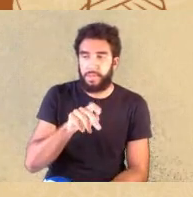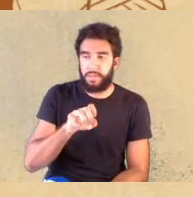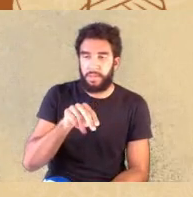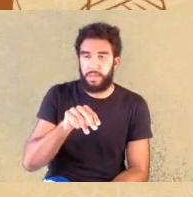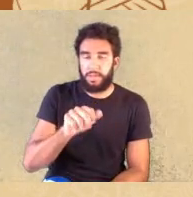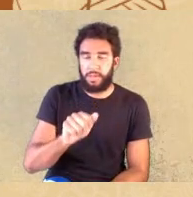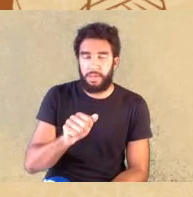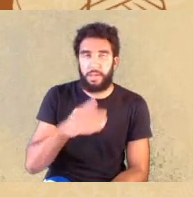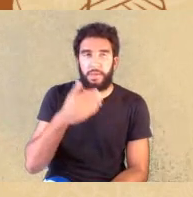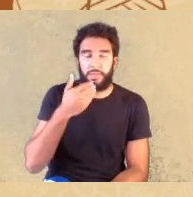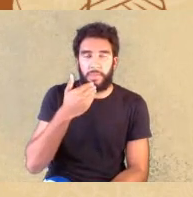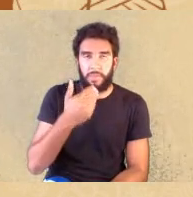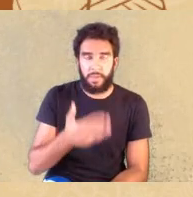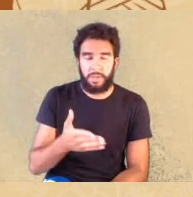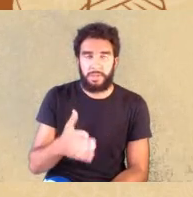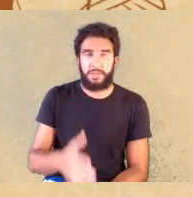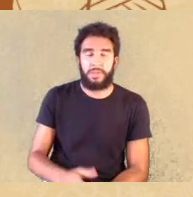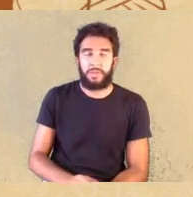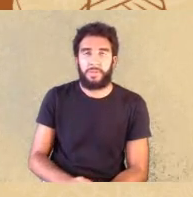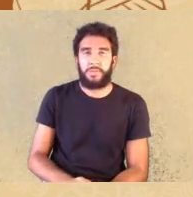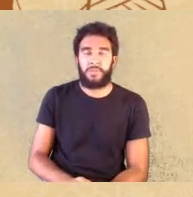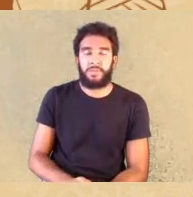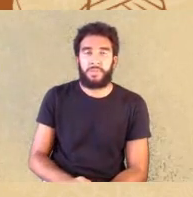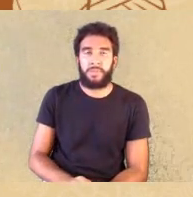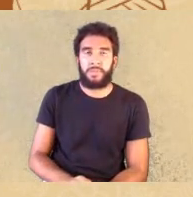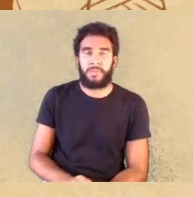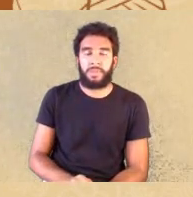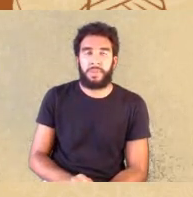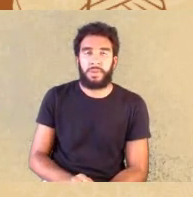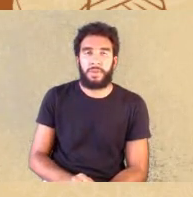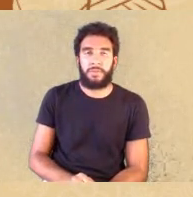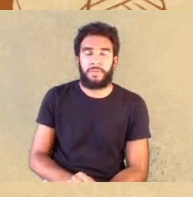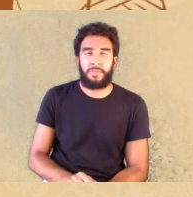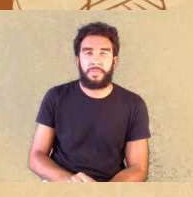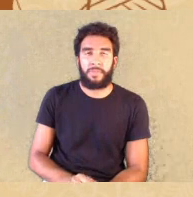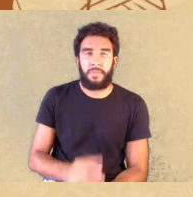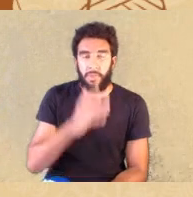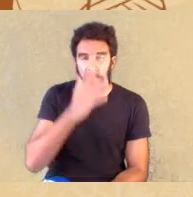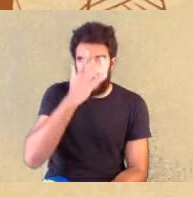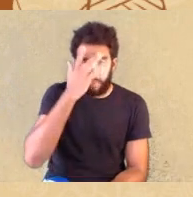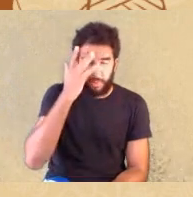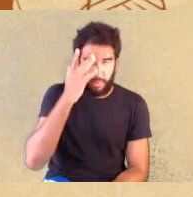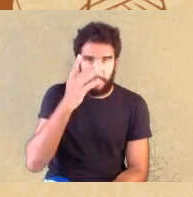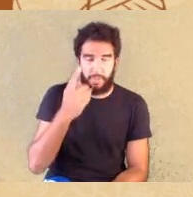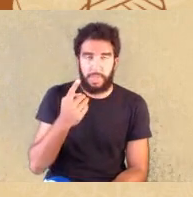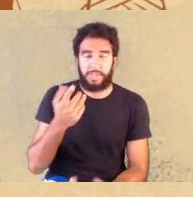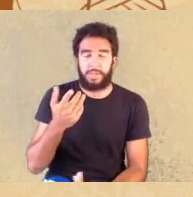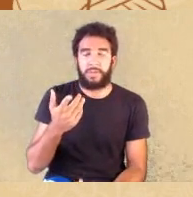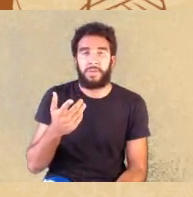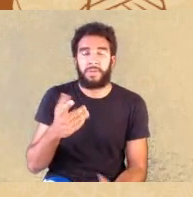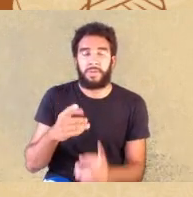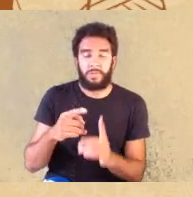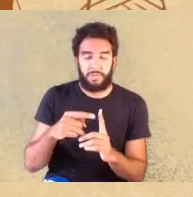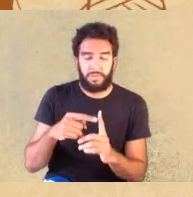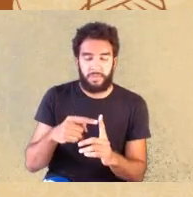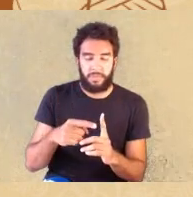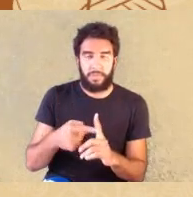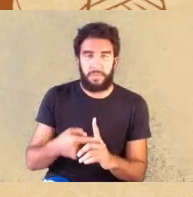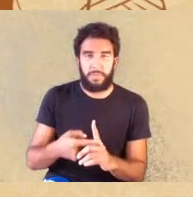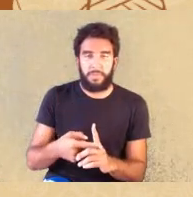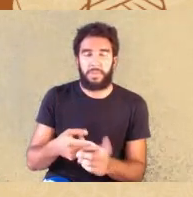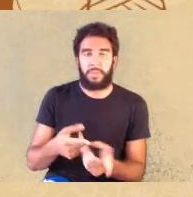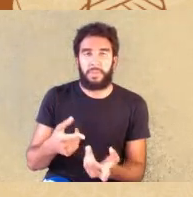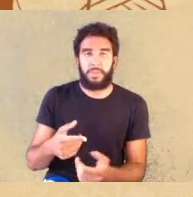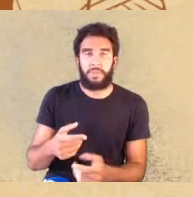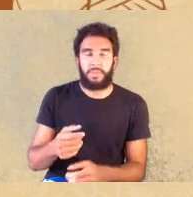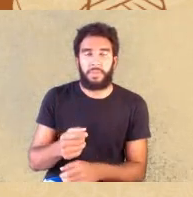né, que um dos pesquisadores a engravidasse, porque ela acreditava, entendia que na cultura, se ela